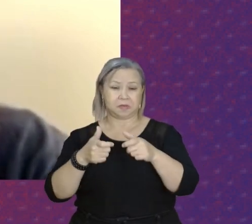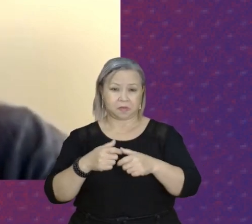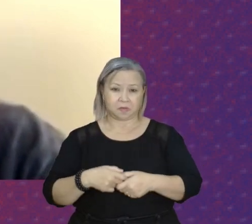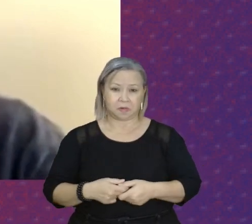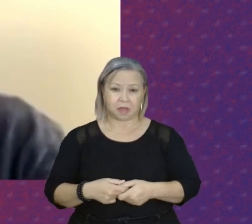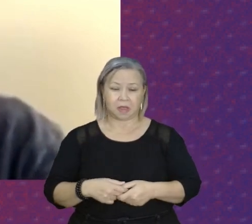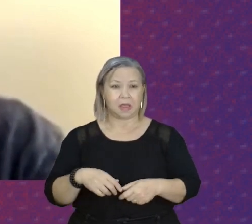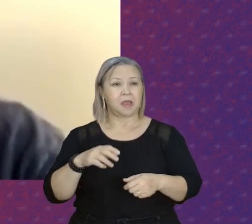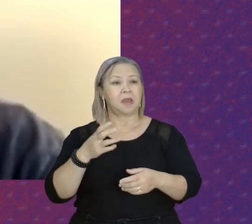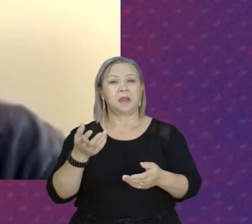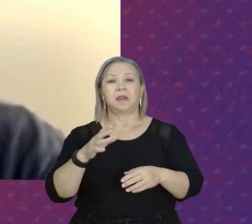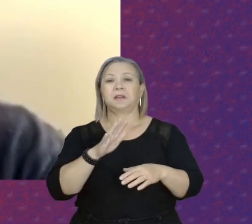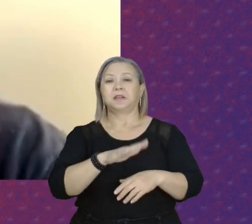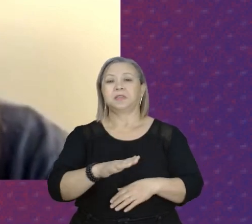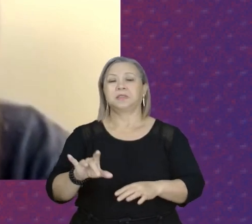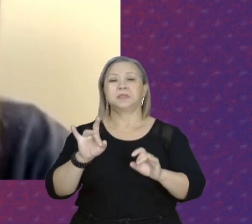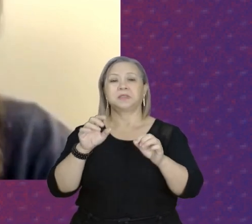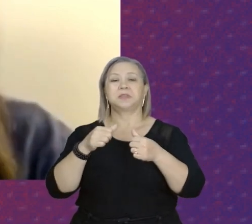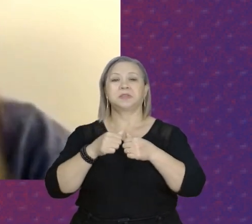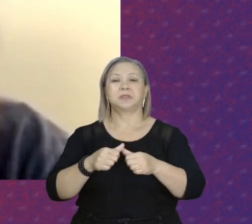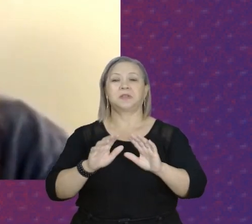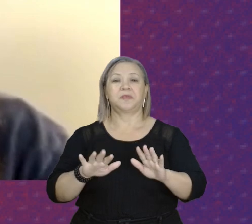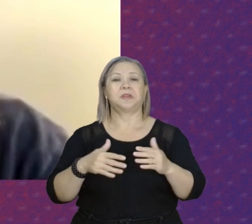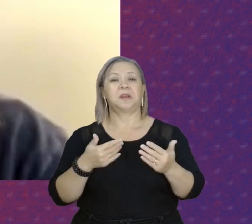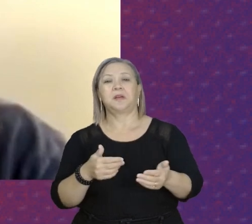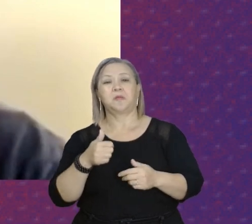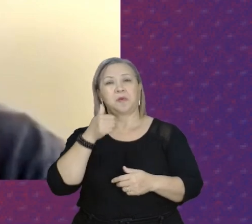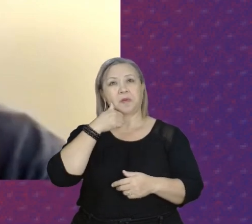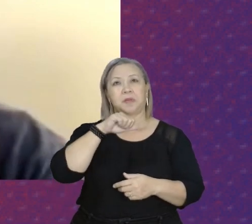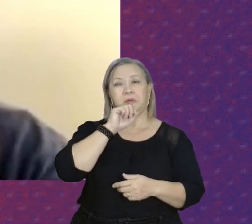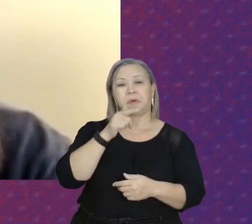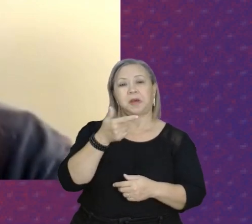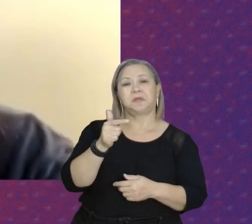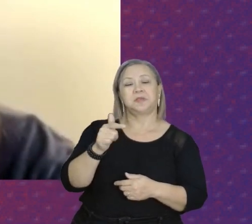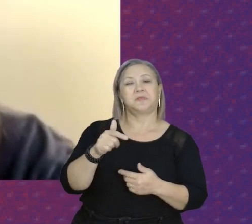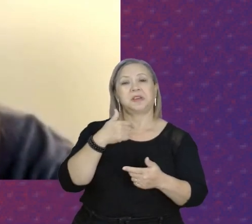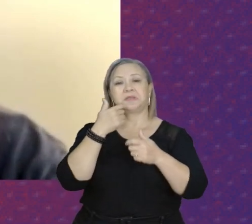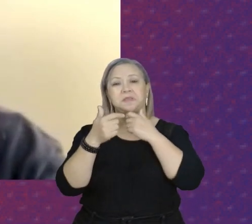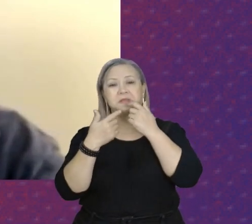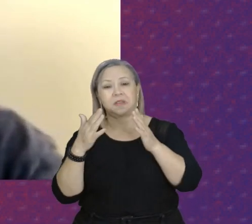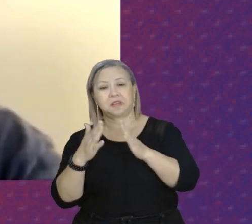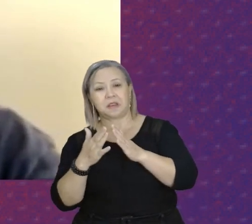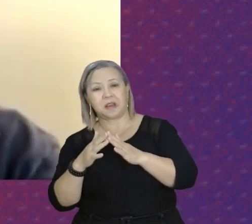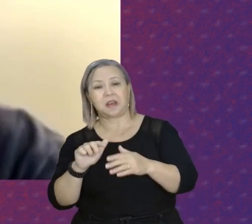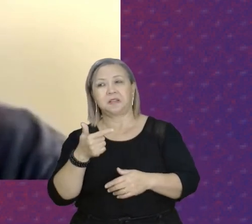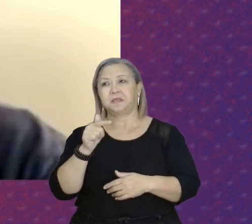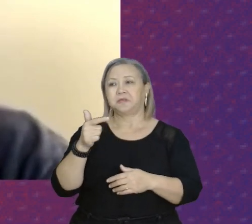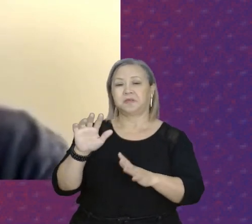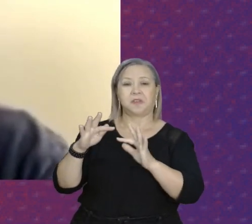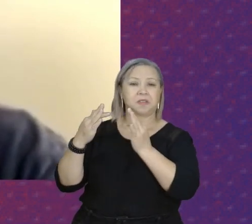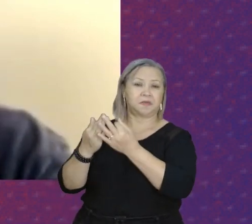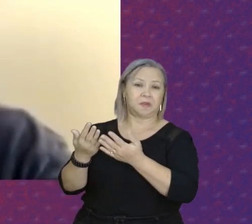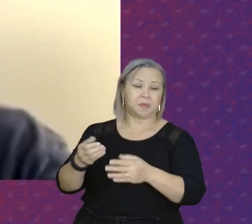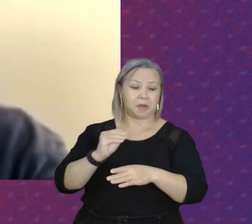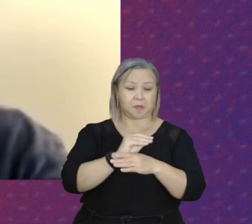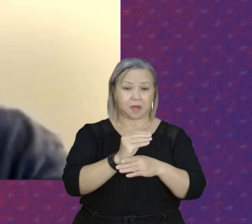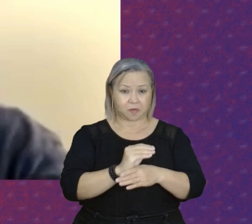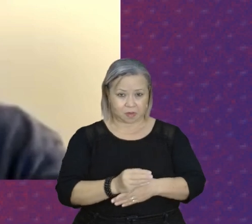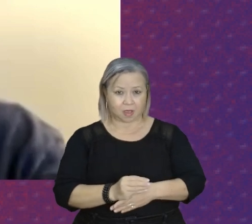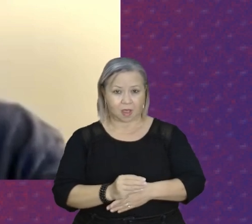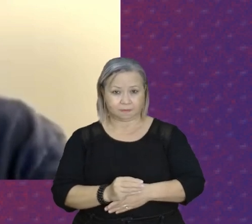que as crianças só ficariam quando a mãe não tivesse onde deixar, não tivesse ninguém em casa, não tivesse uma sogra, não tivesse avó, não tivesse normalmente